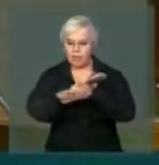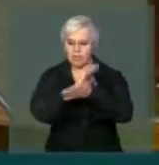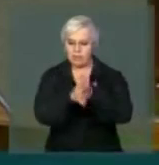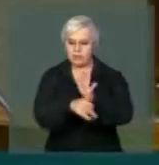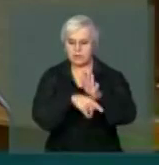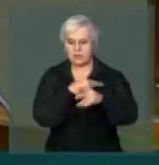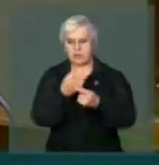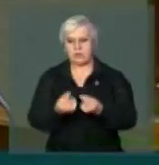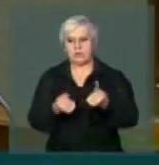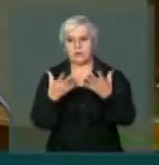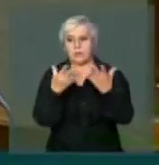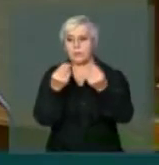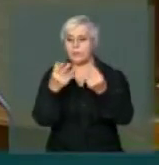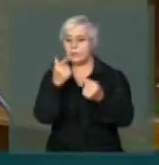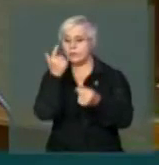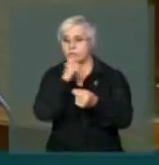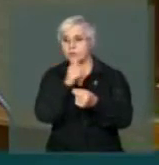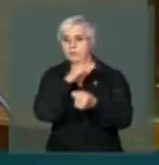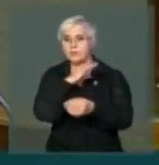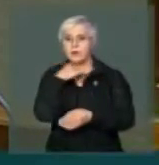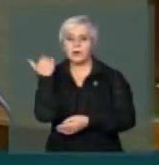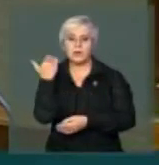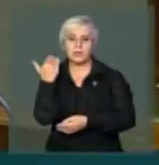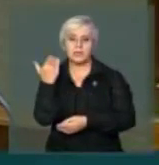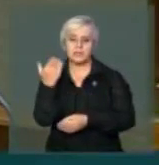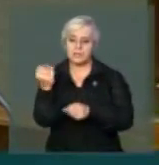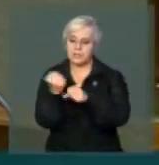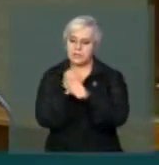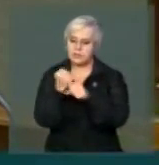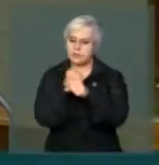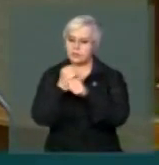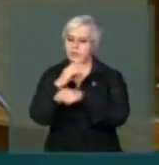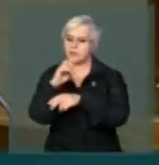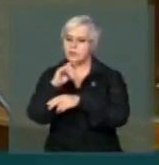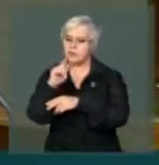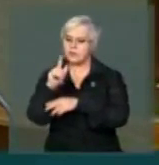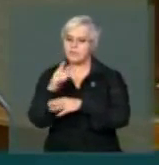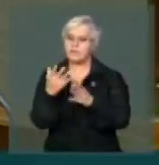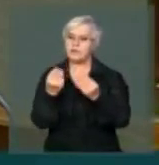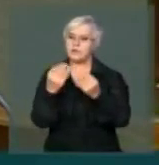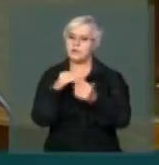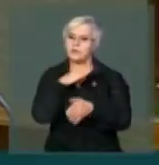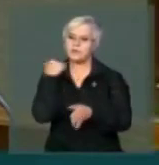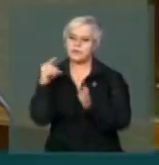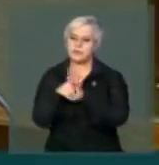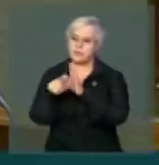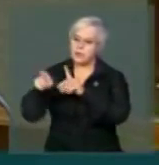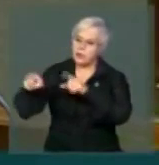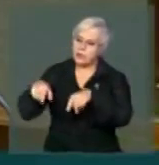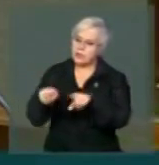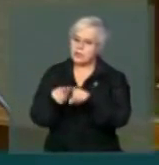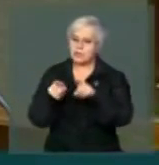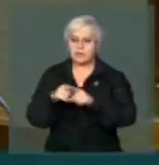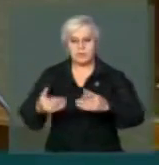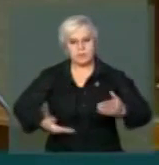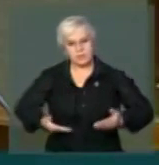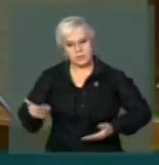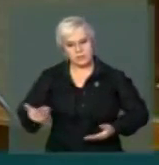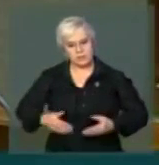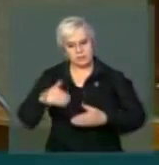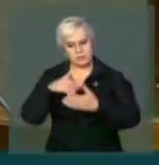muitos acabam morrendo nas lavouras, nas construções civis e sem falar na condição de empregados